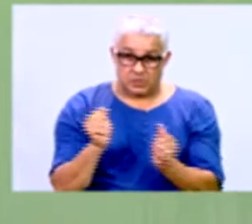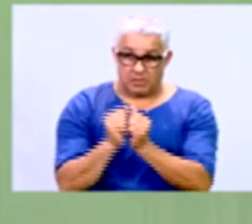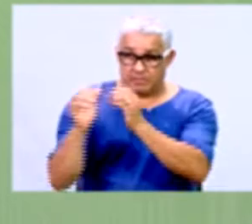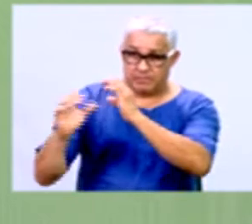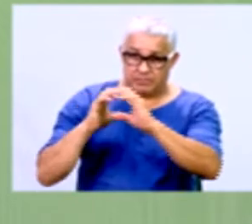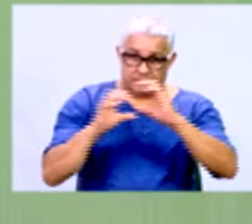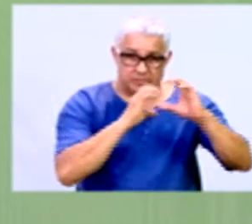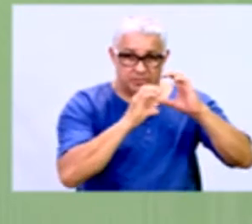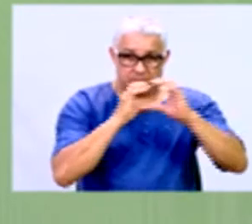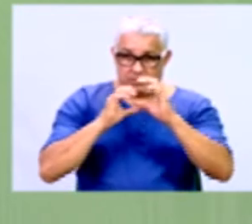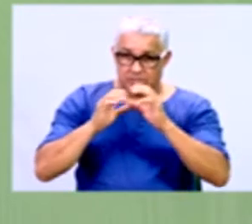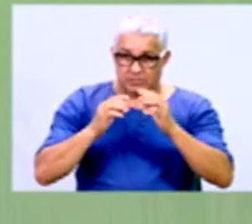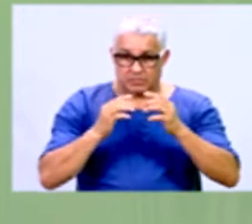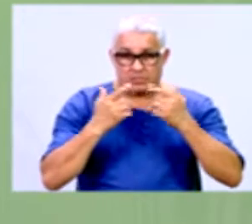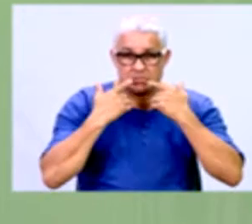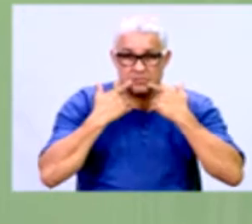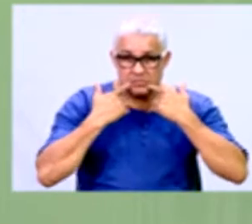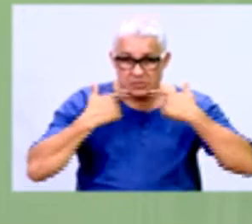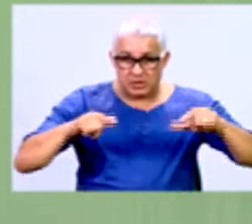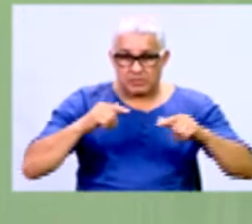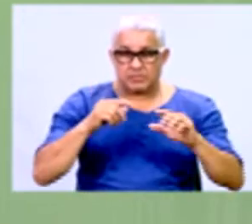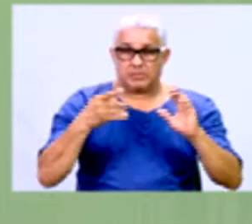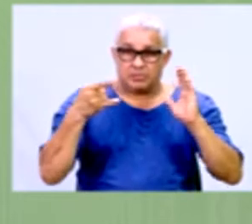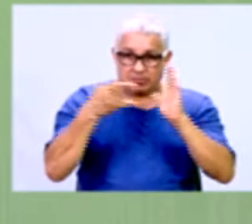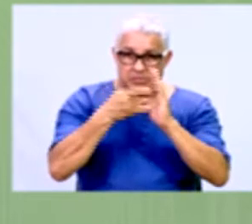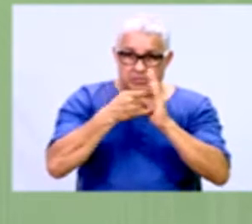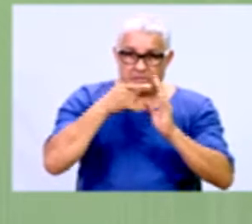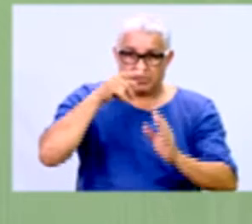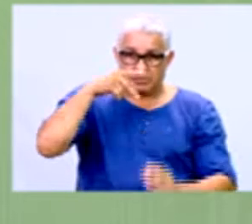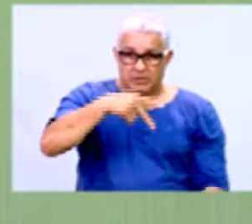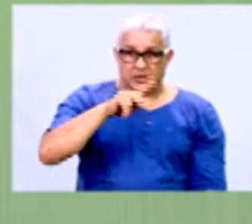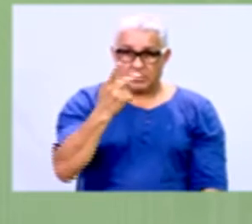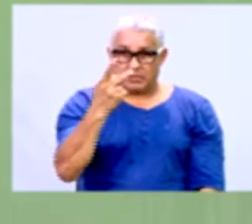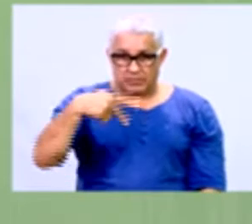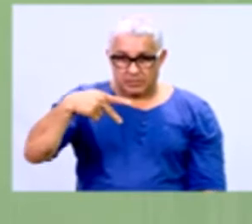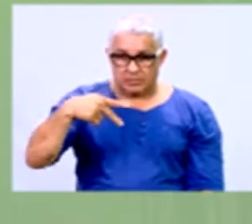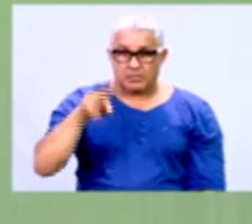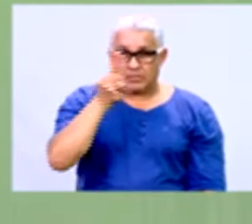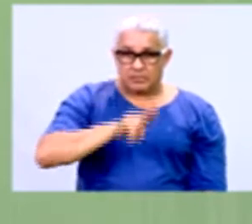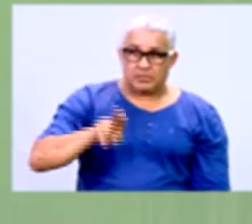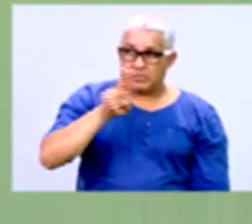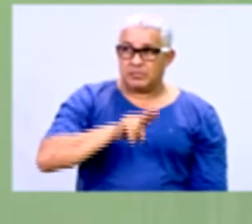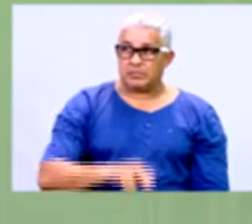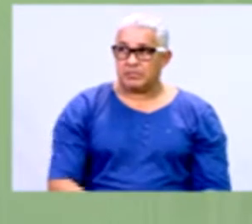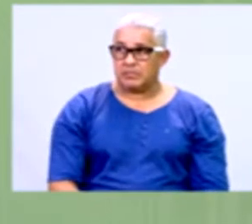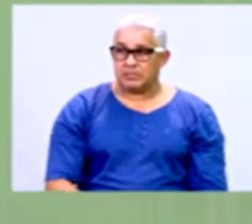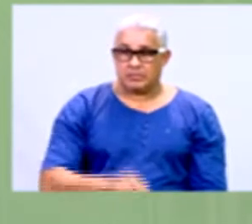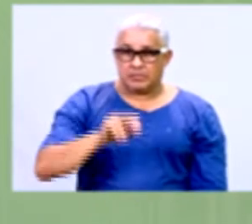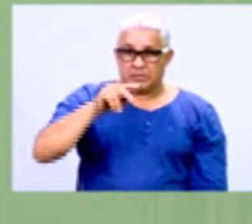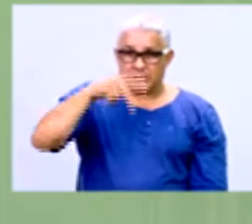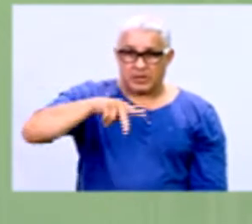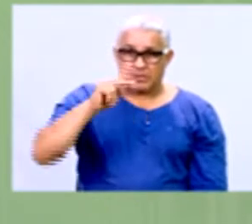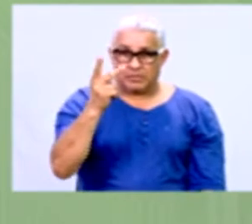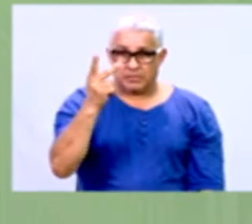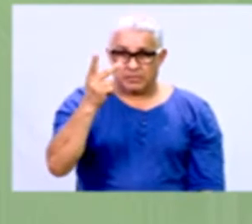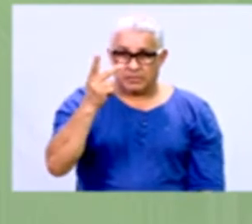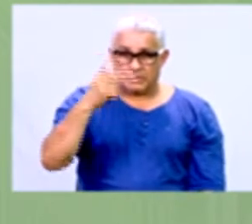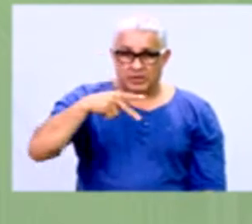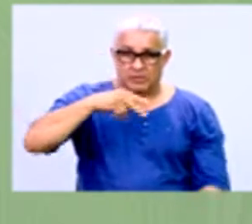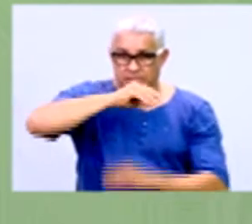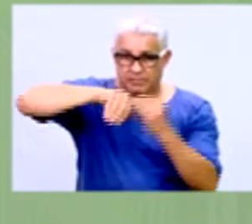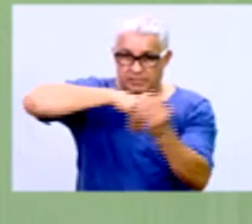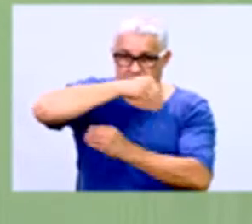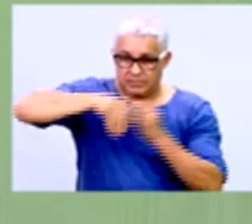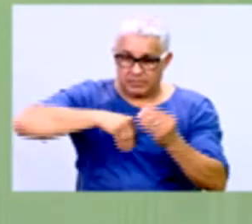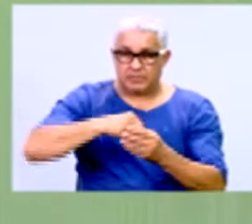comunicação com a linguagem de programação PHP, né? Então, utilizando esse padrão RESTful, integrando com PHP,